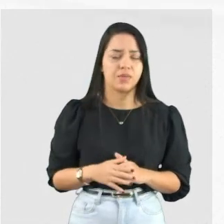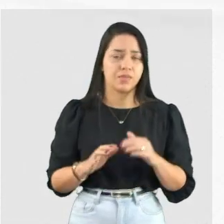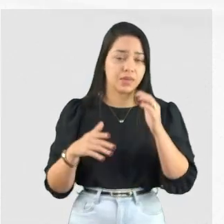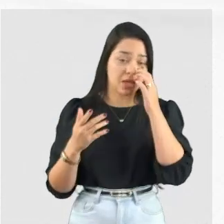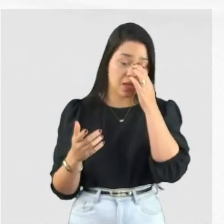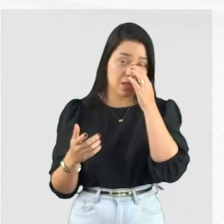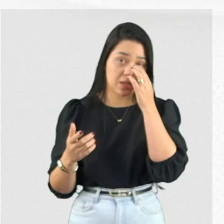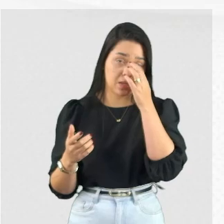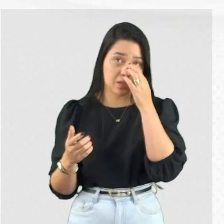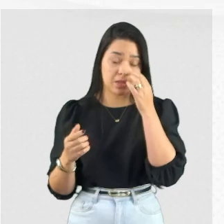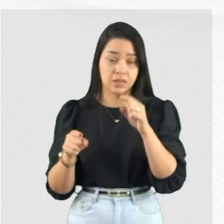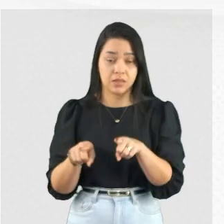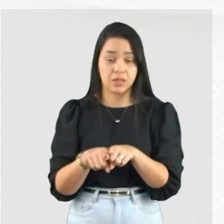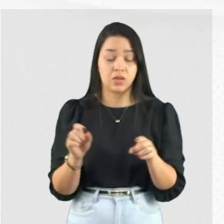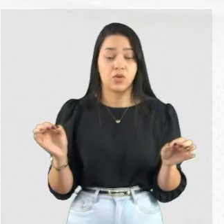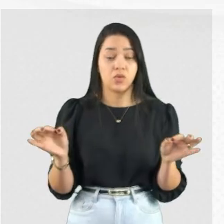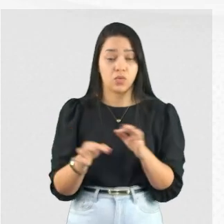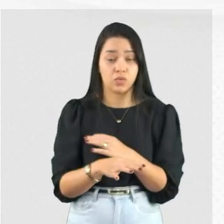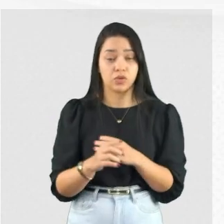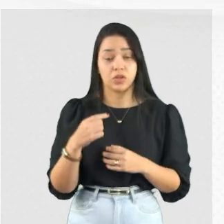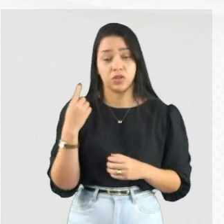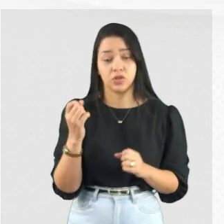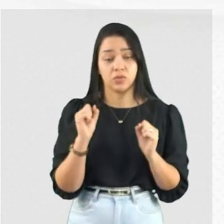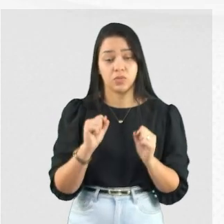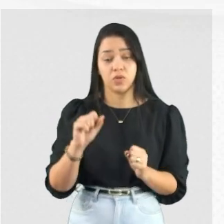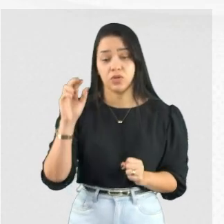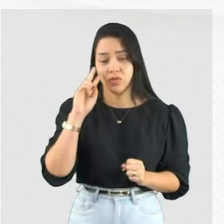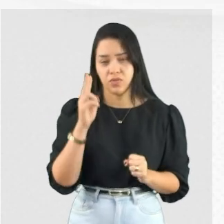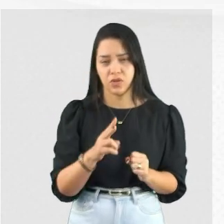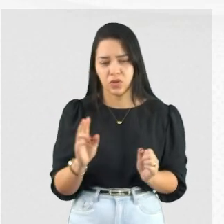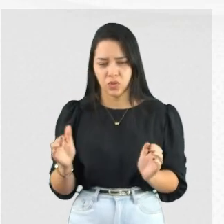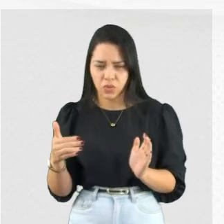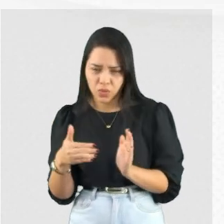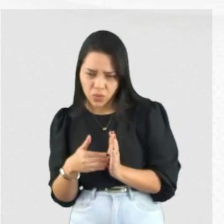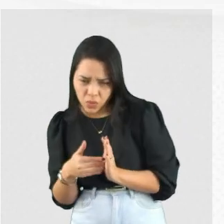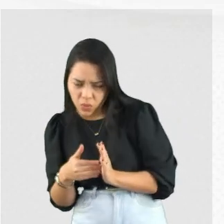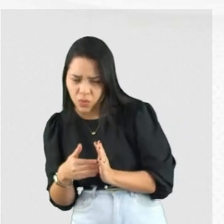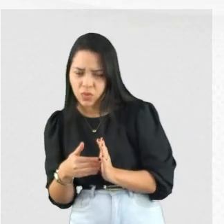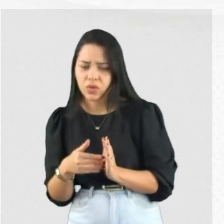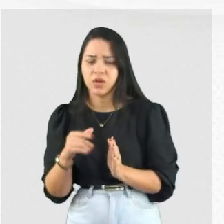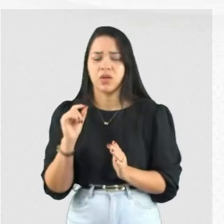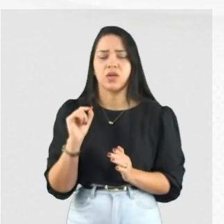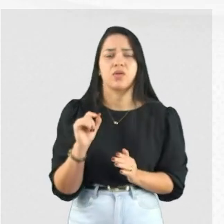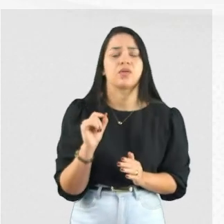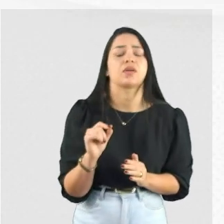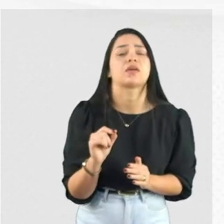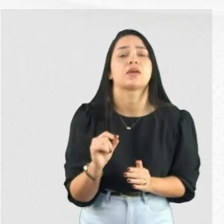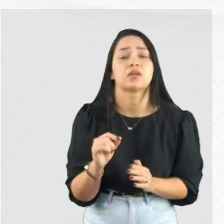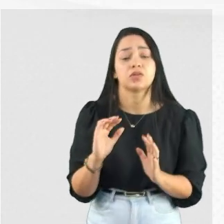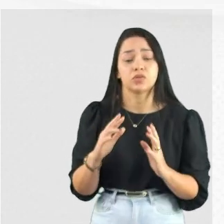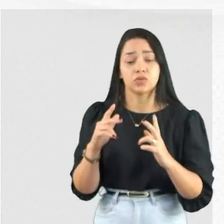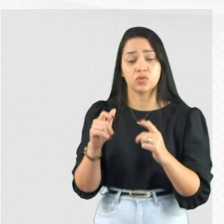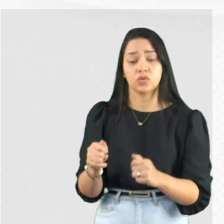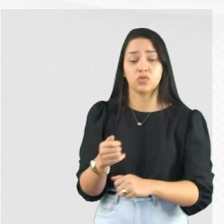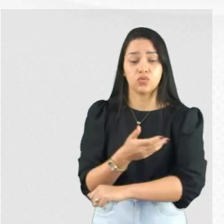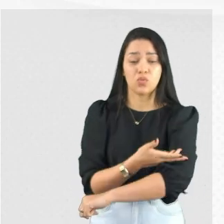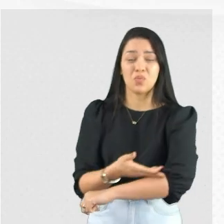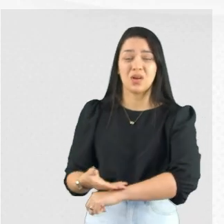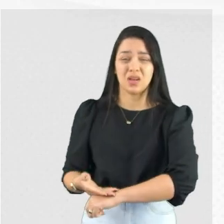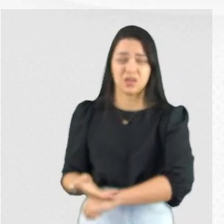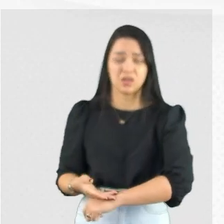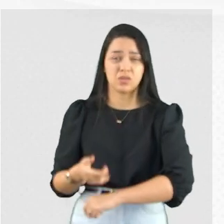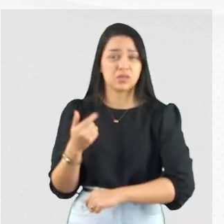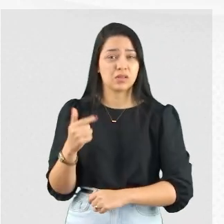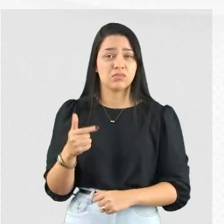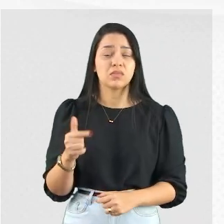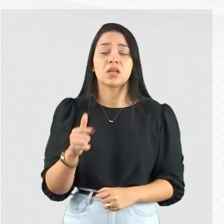gente também tem, então, o último indivíduo, né, que a gente pode ver aí, que é lá no finalzinho do nosso quadro, que é um indivíduo que ele seria totalmente recessivo, ele não